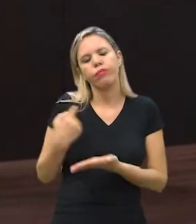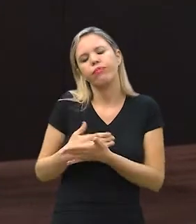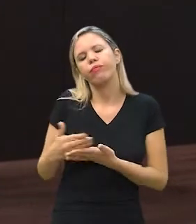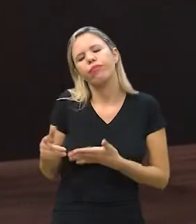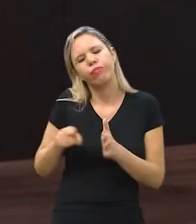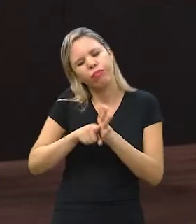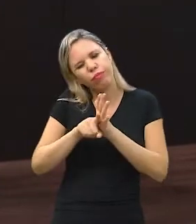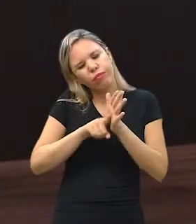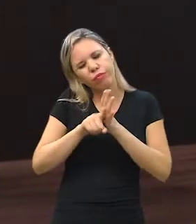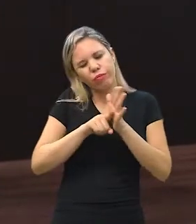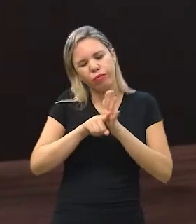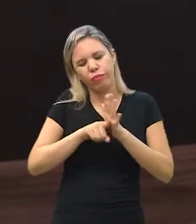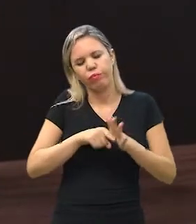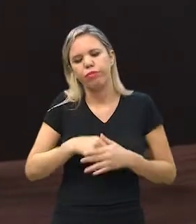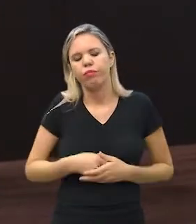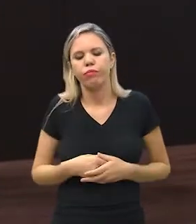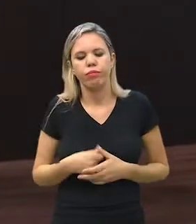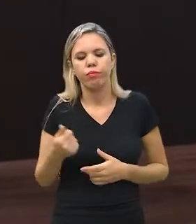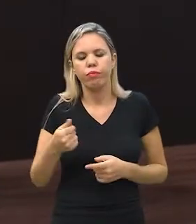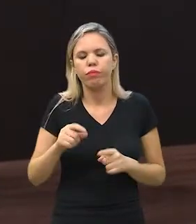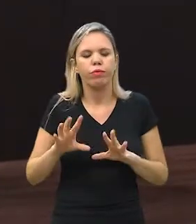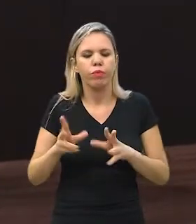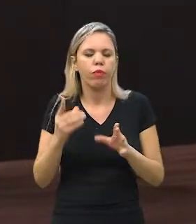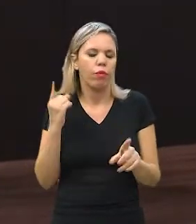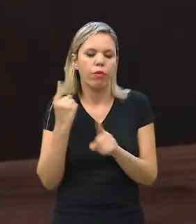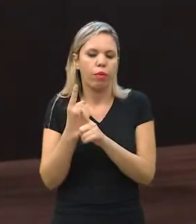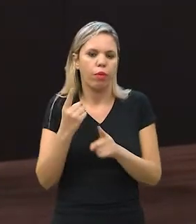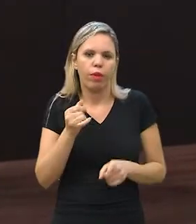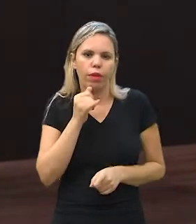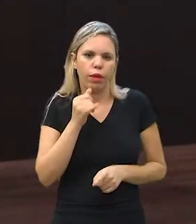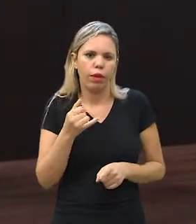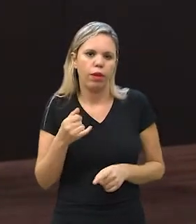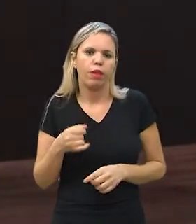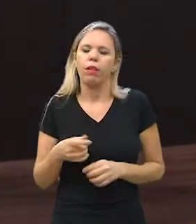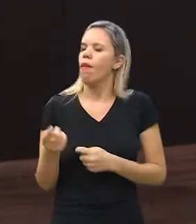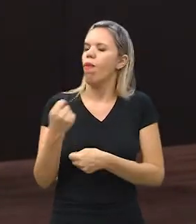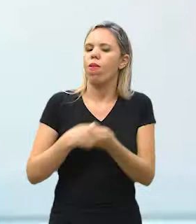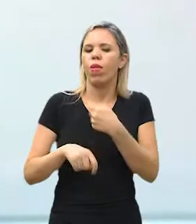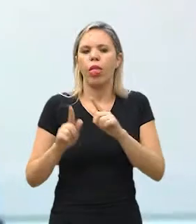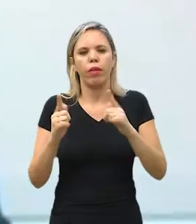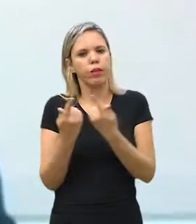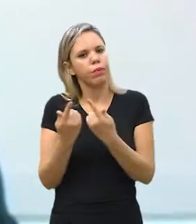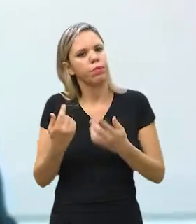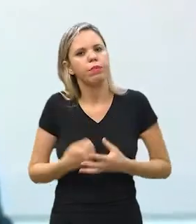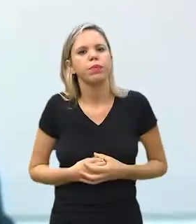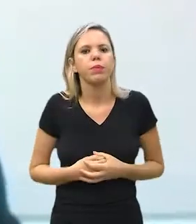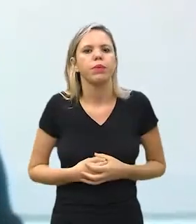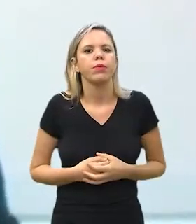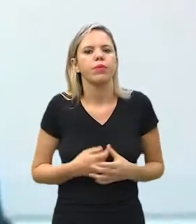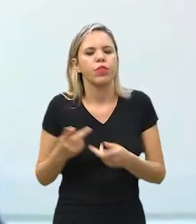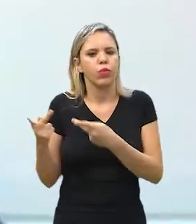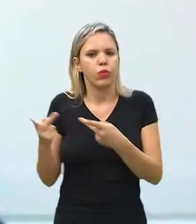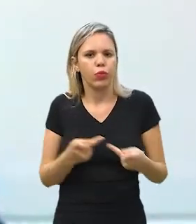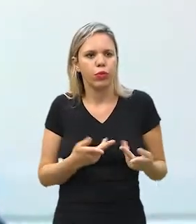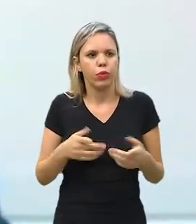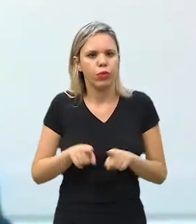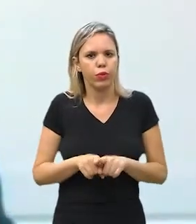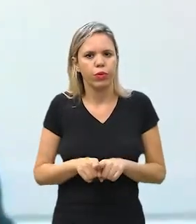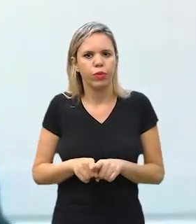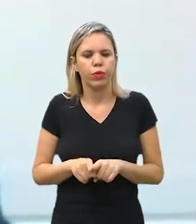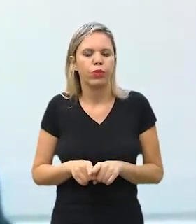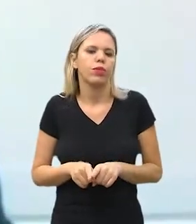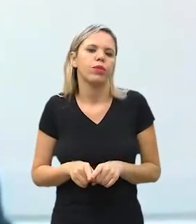barato. Foi onde eu comecei a pesquisar um pouquinho e, primeiro de tudo, eu encontrei um network, um grupo de network, onde eu